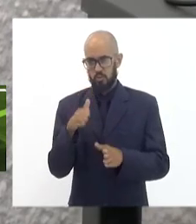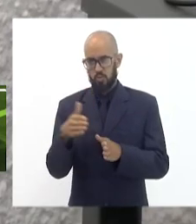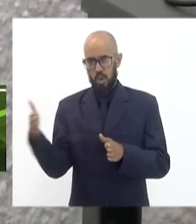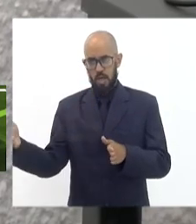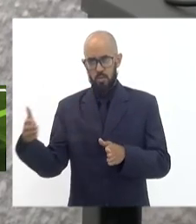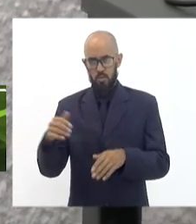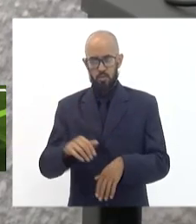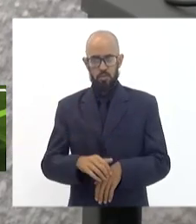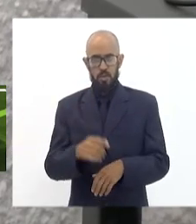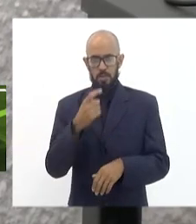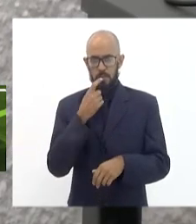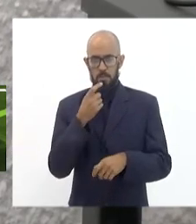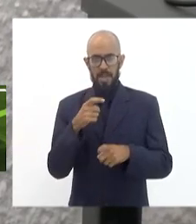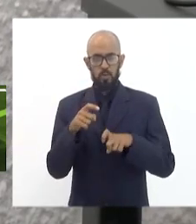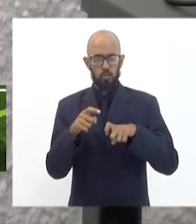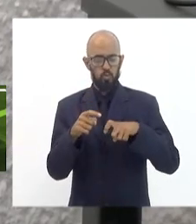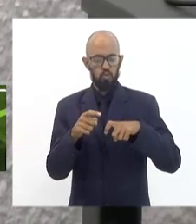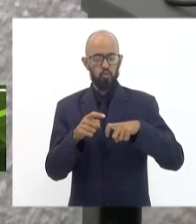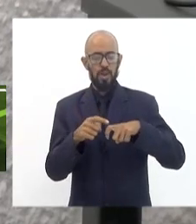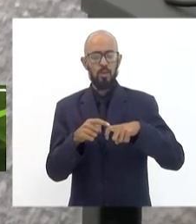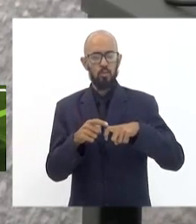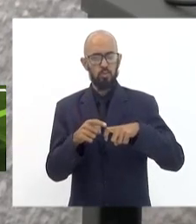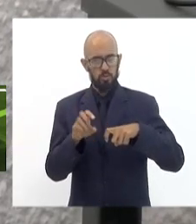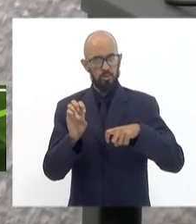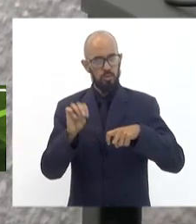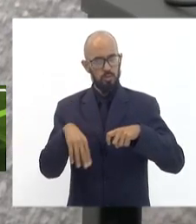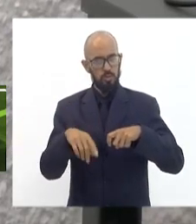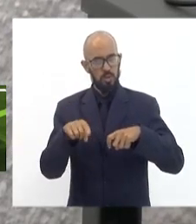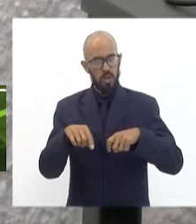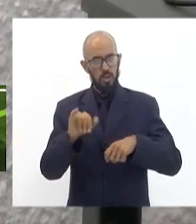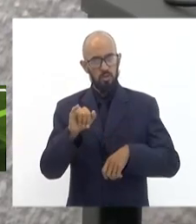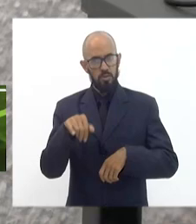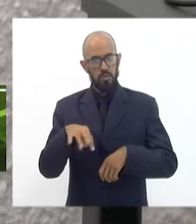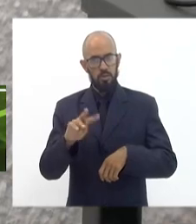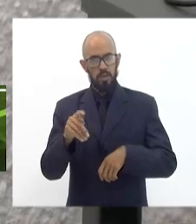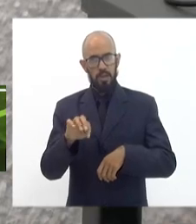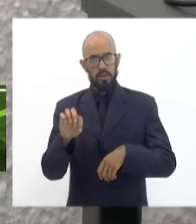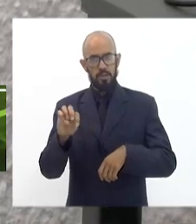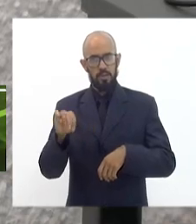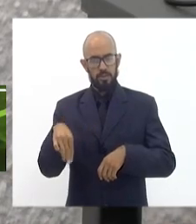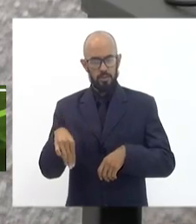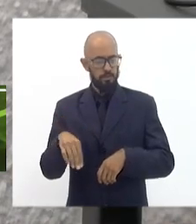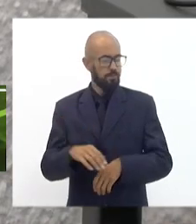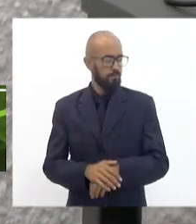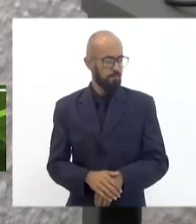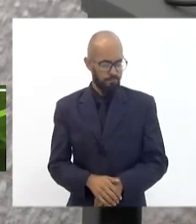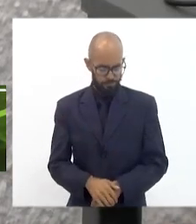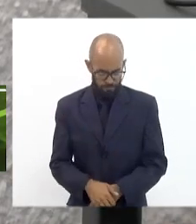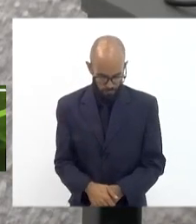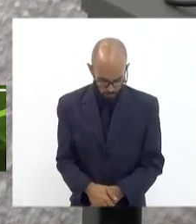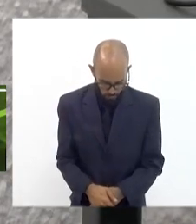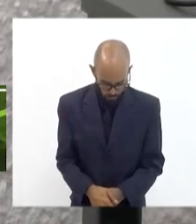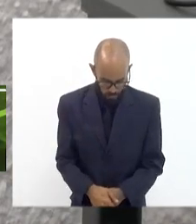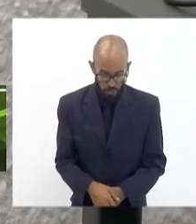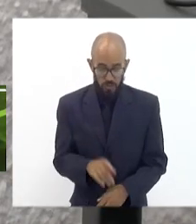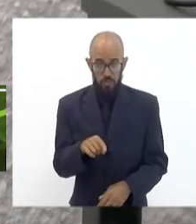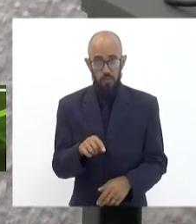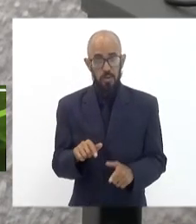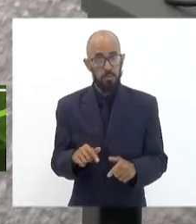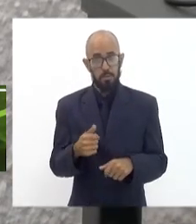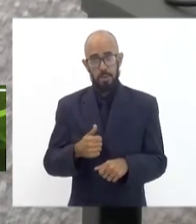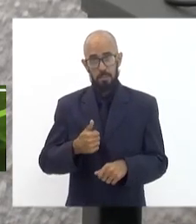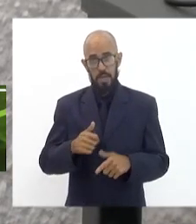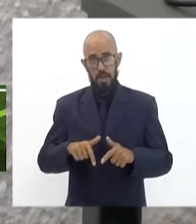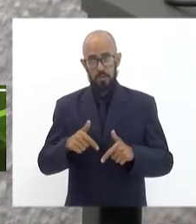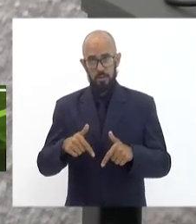exatamente Ariane tá aí se chama então é o último colocado da primeira Providência cadarço Oscar